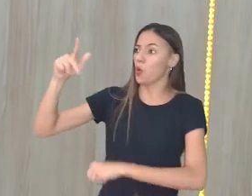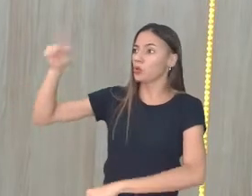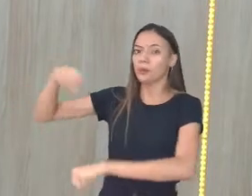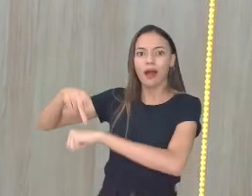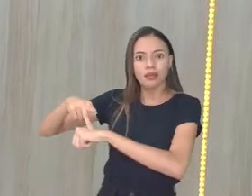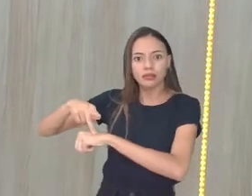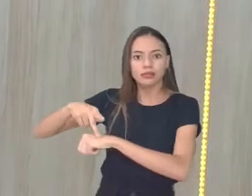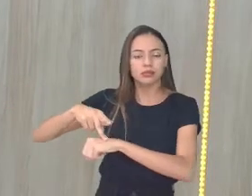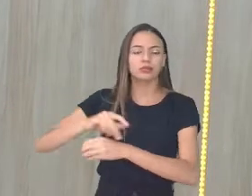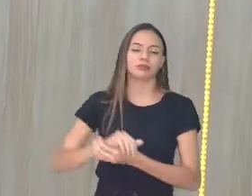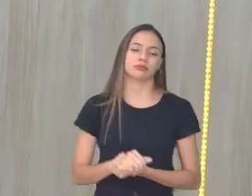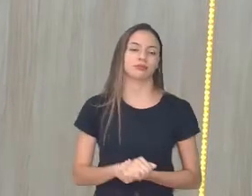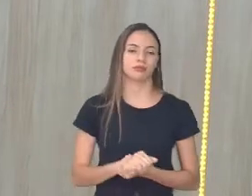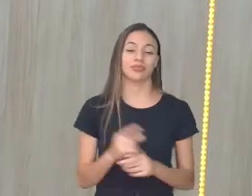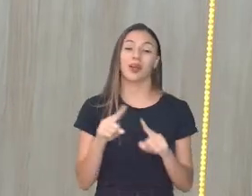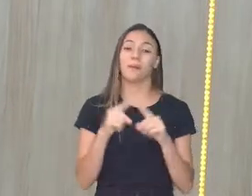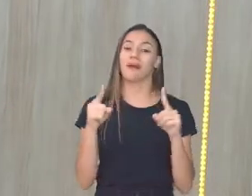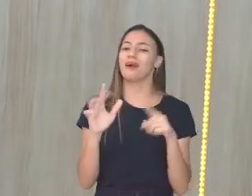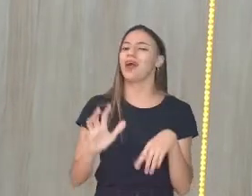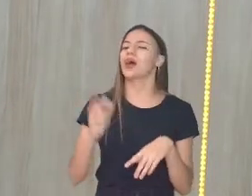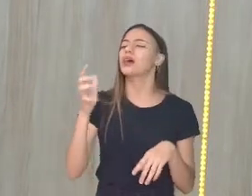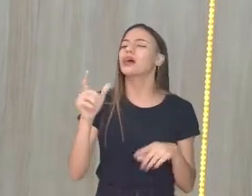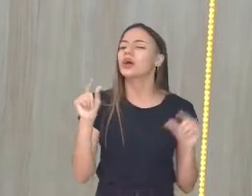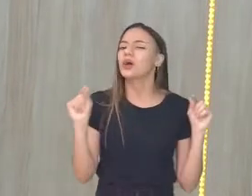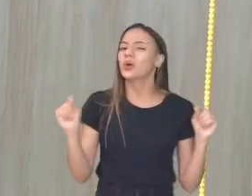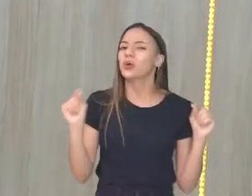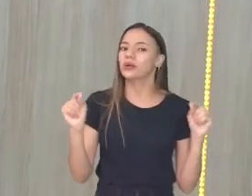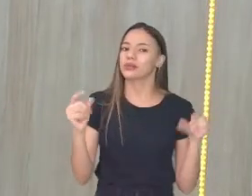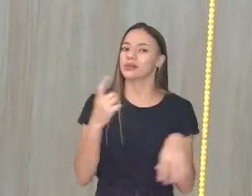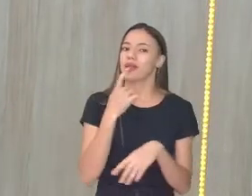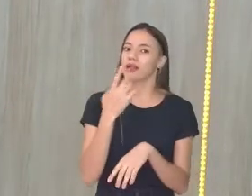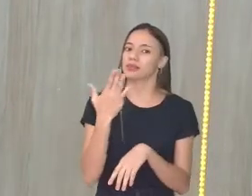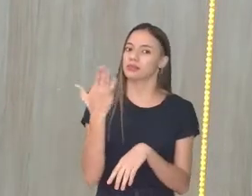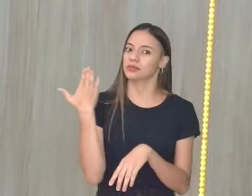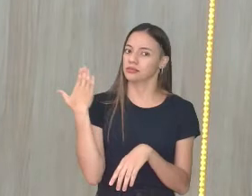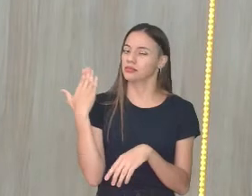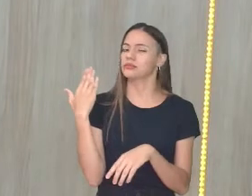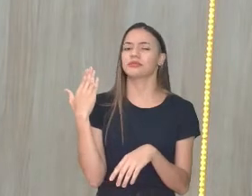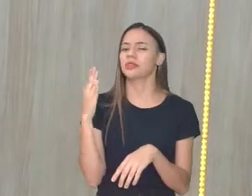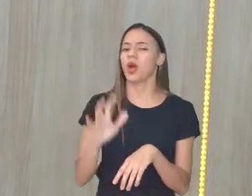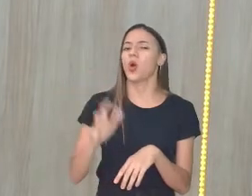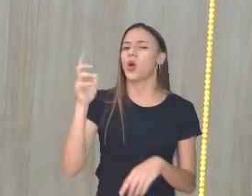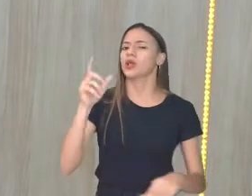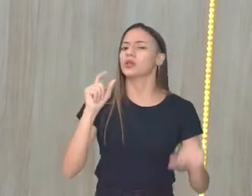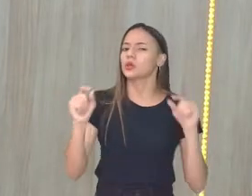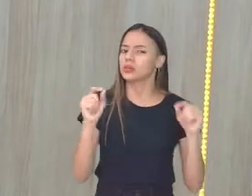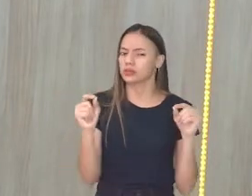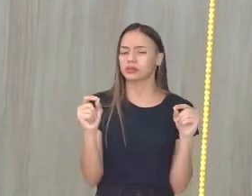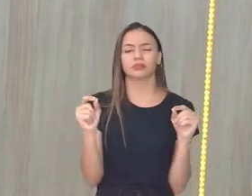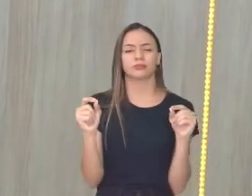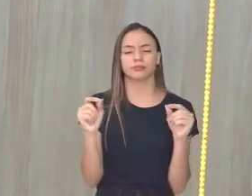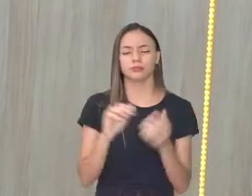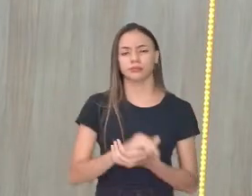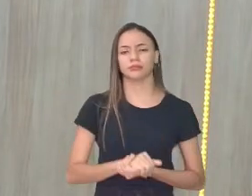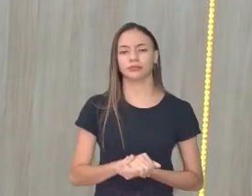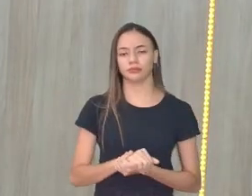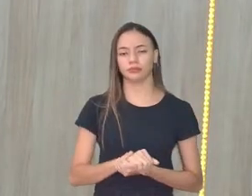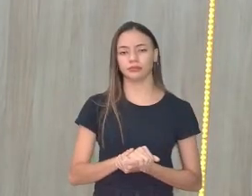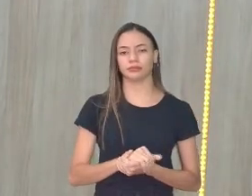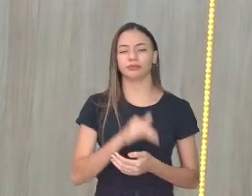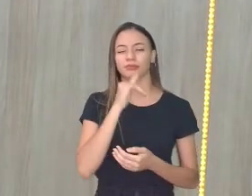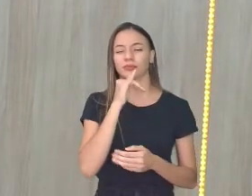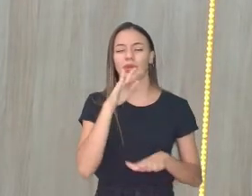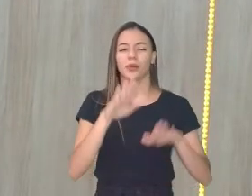importados. Porém, o que tem acontecido, inclusive recentemente, de questão de